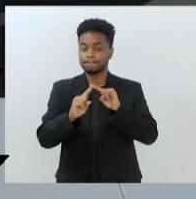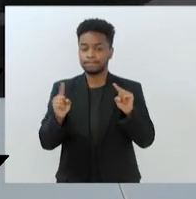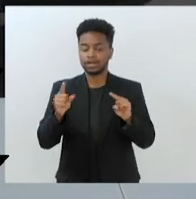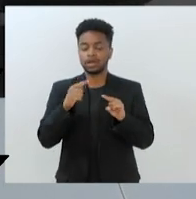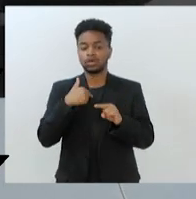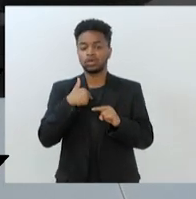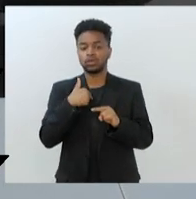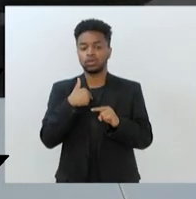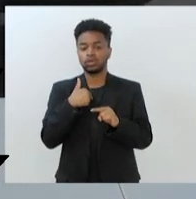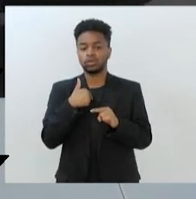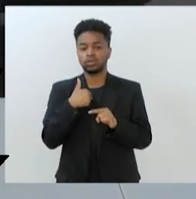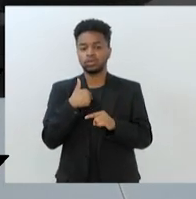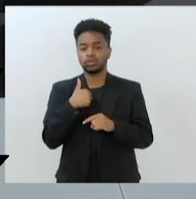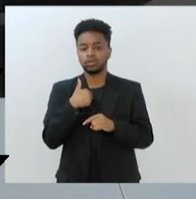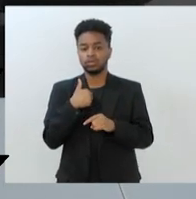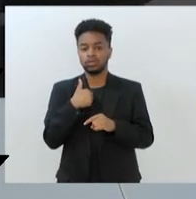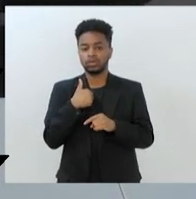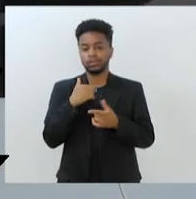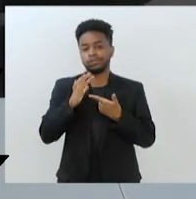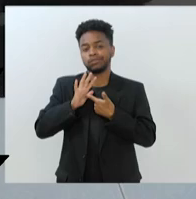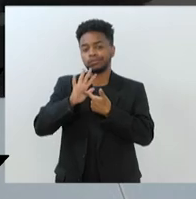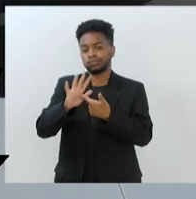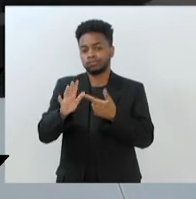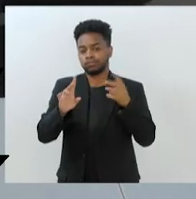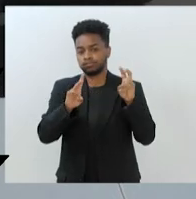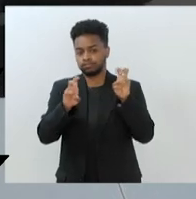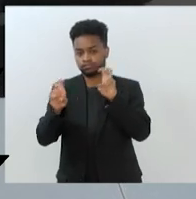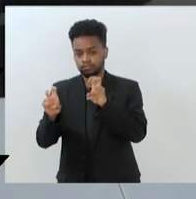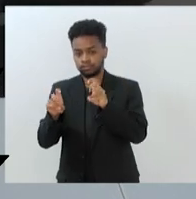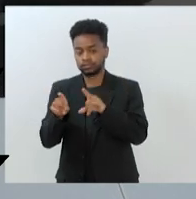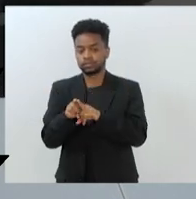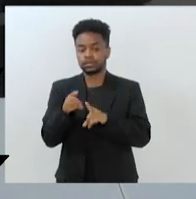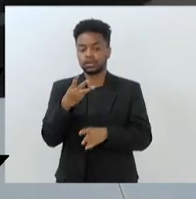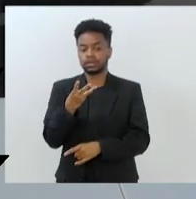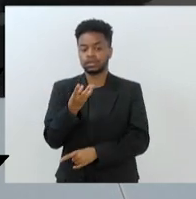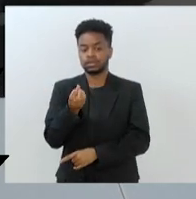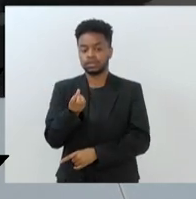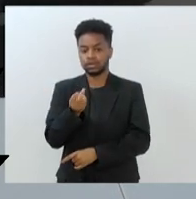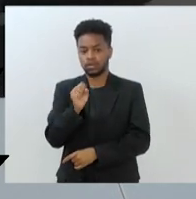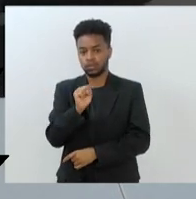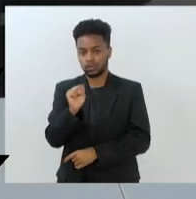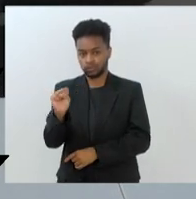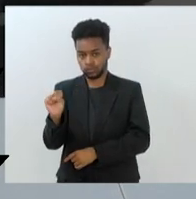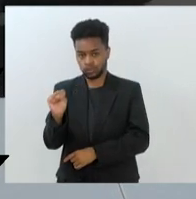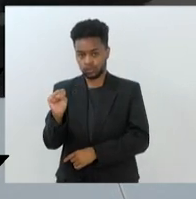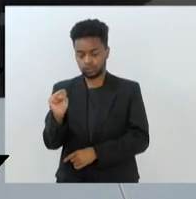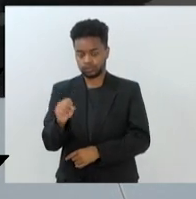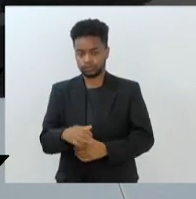chamando atenção. Quanto ao 3688,